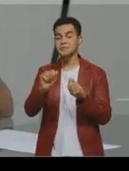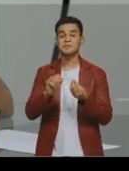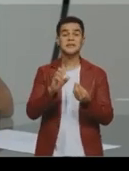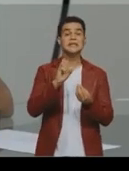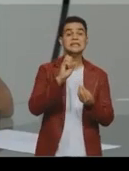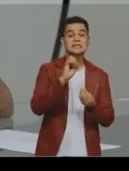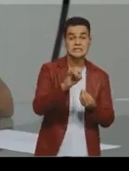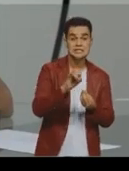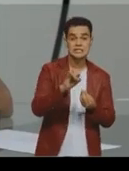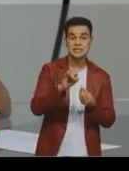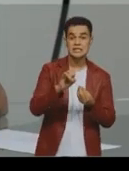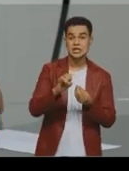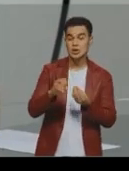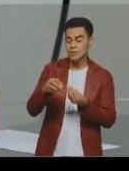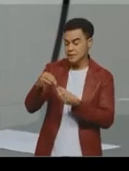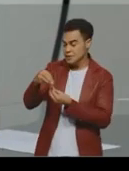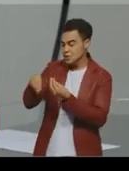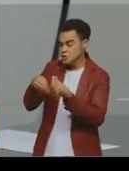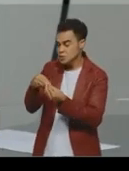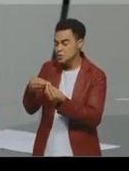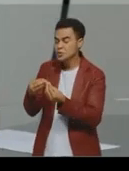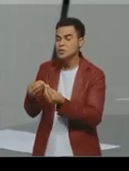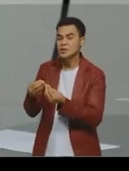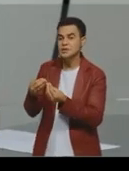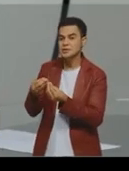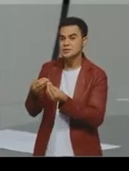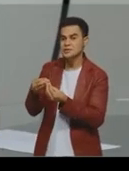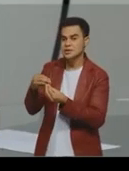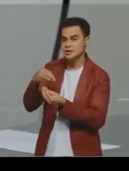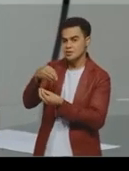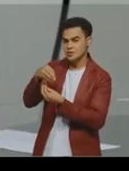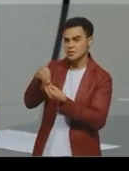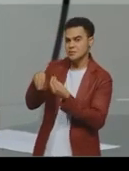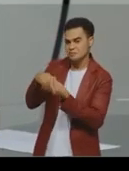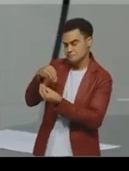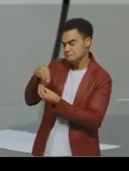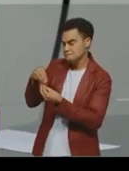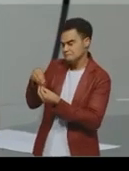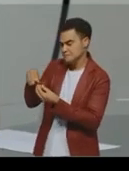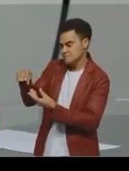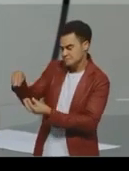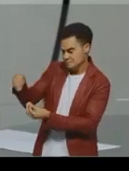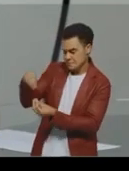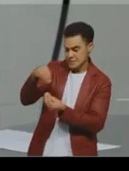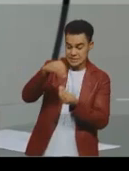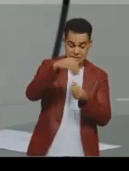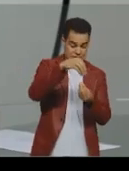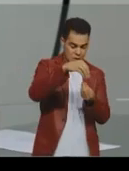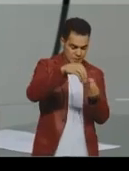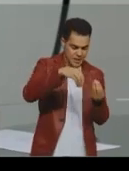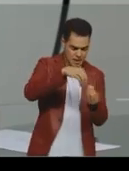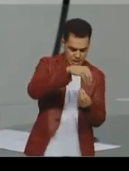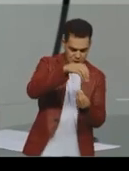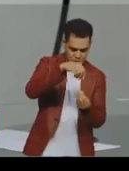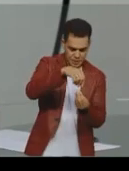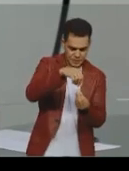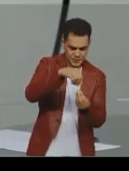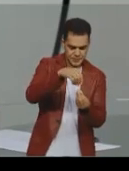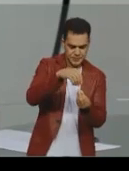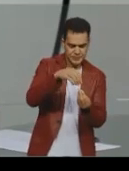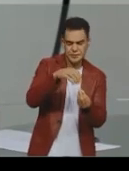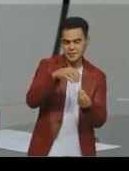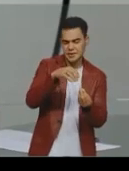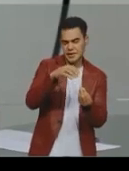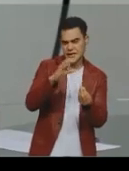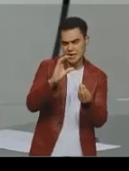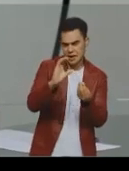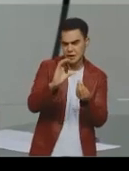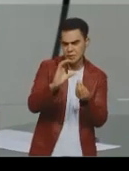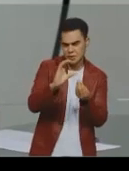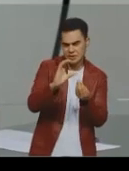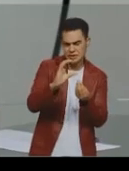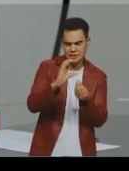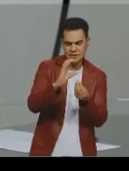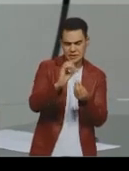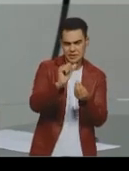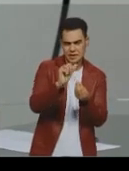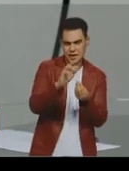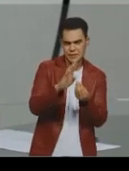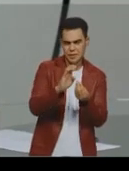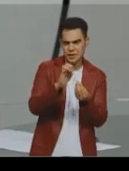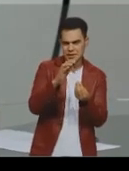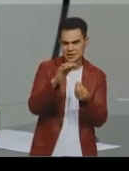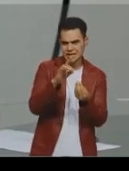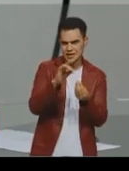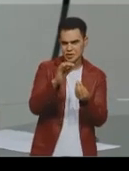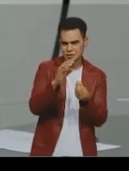degradando uma substância, ou seja, eu pego uma substância, uma macromolécula, digamos assim, um carboidrato complexo, por exemplo, o